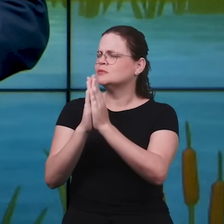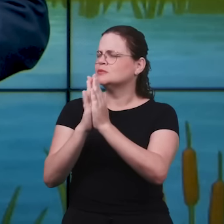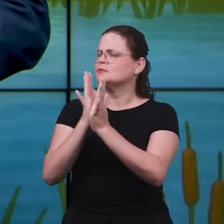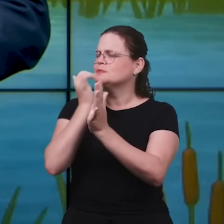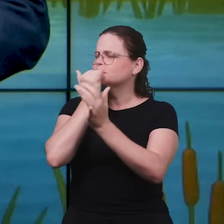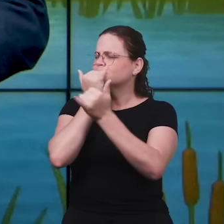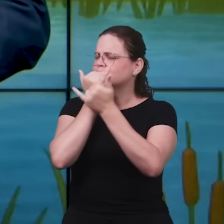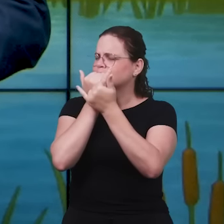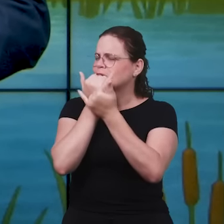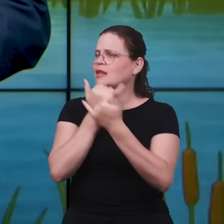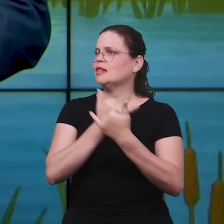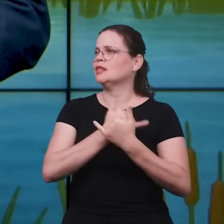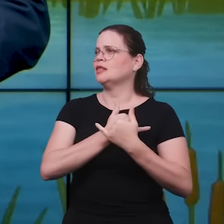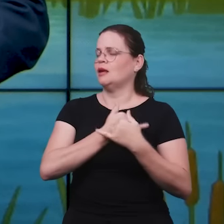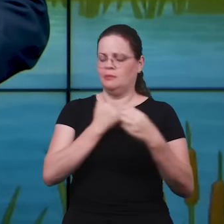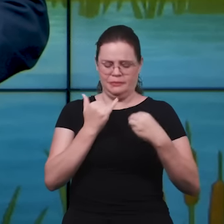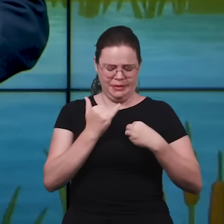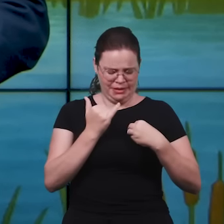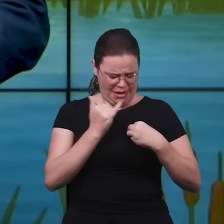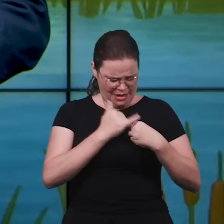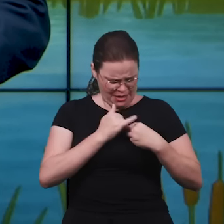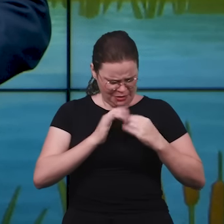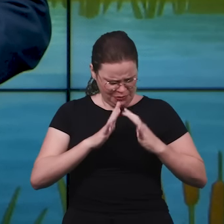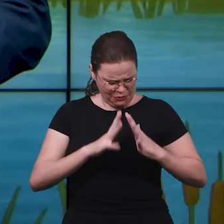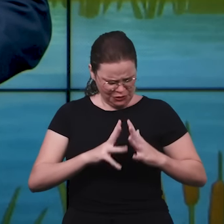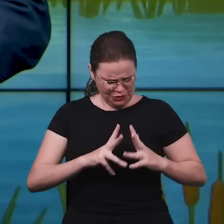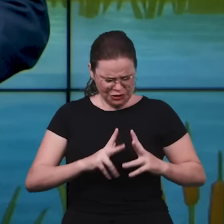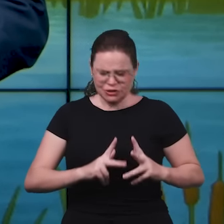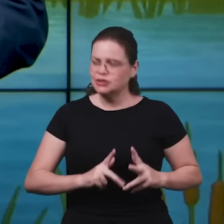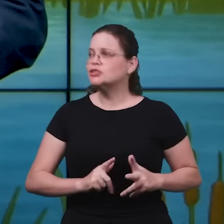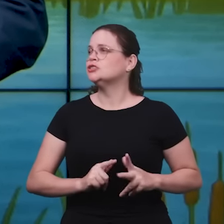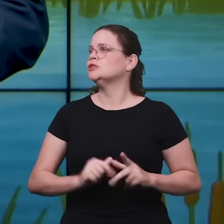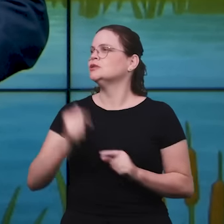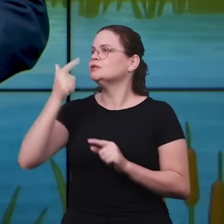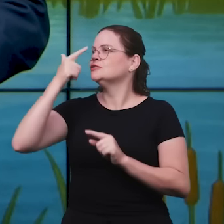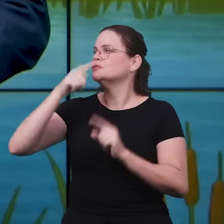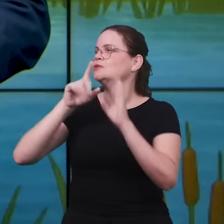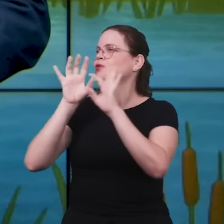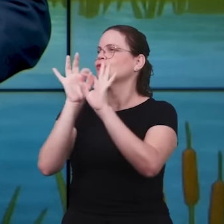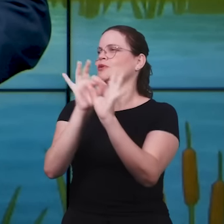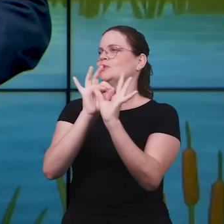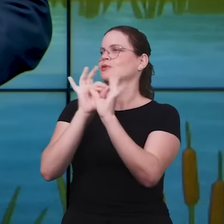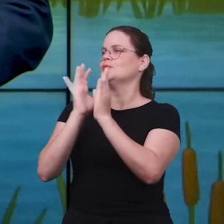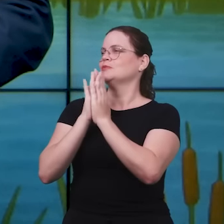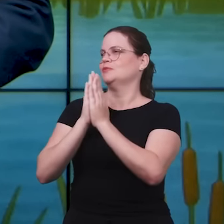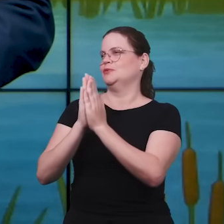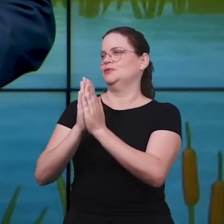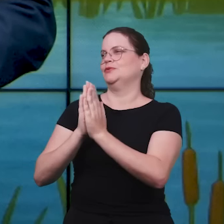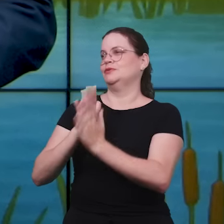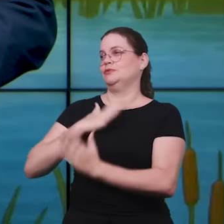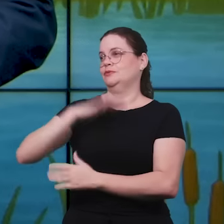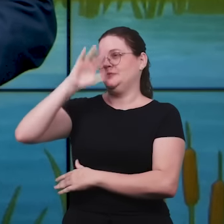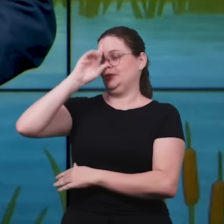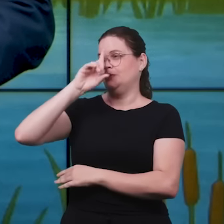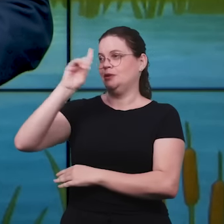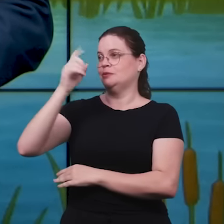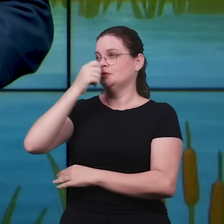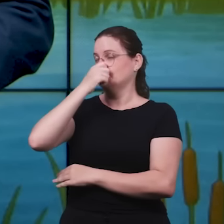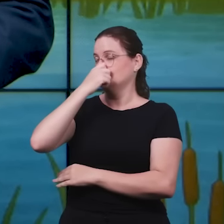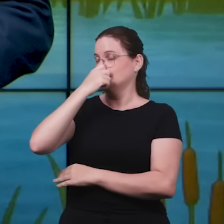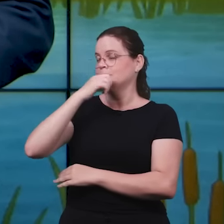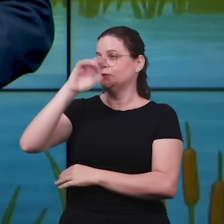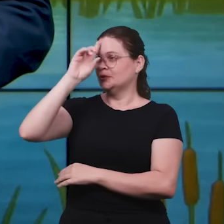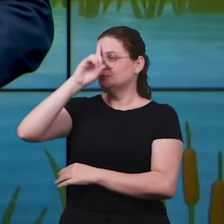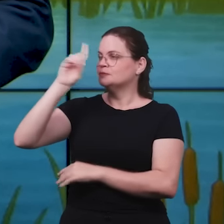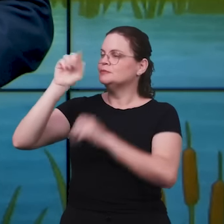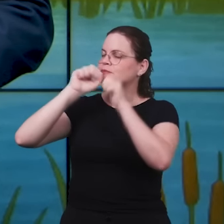pecados, perdão das nossas falhas e o renovo da nossa comunhão com o Senhor. Sê